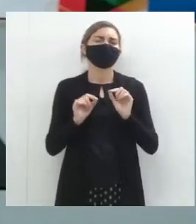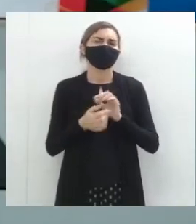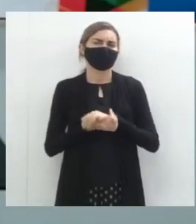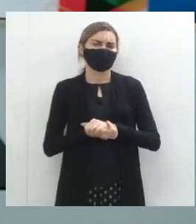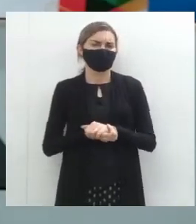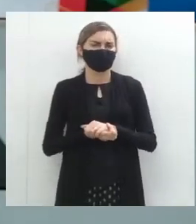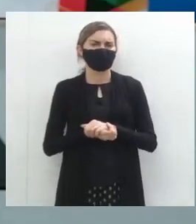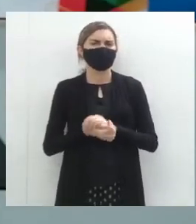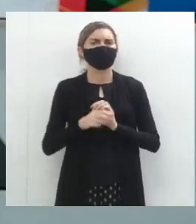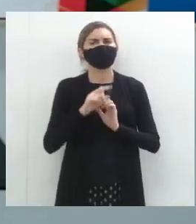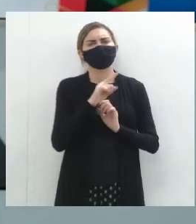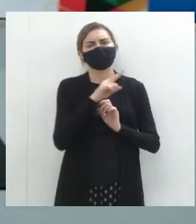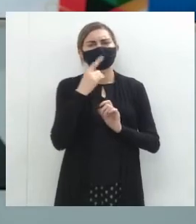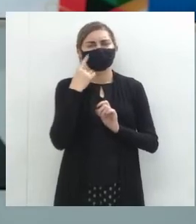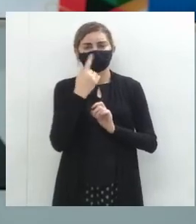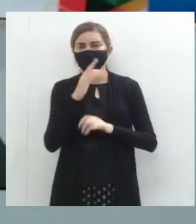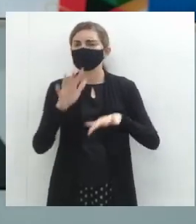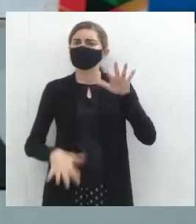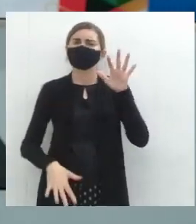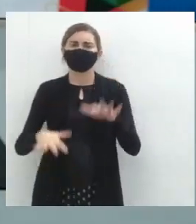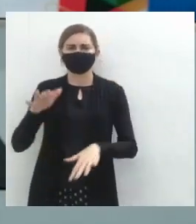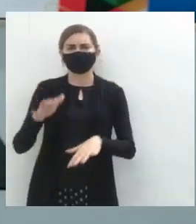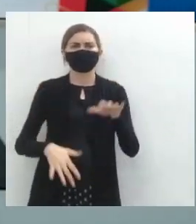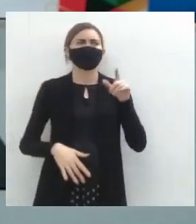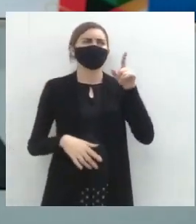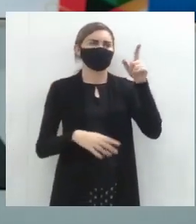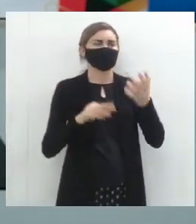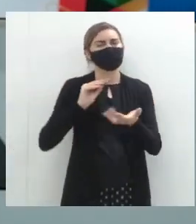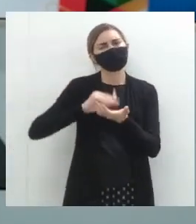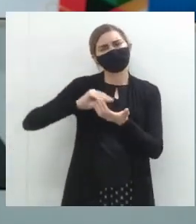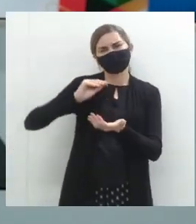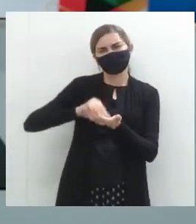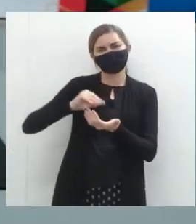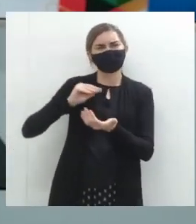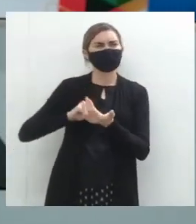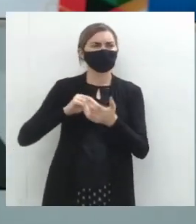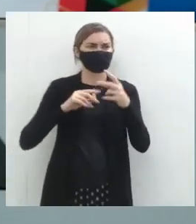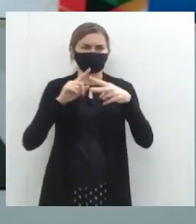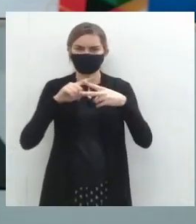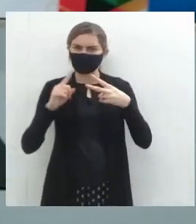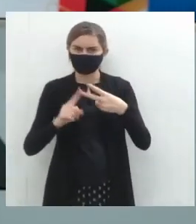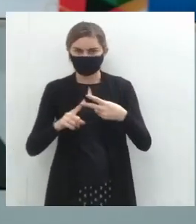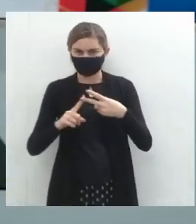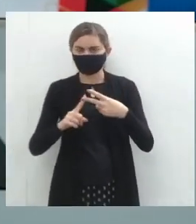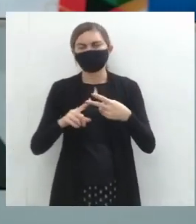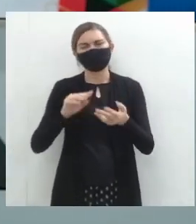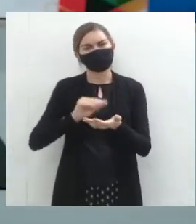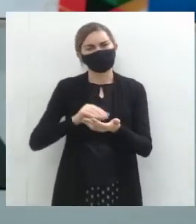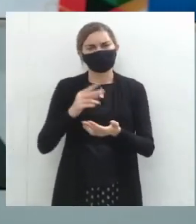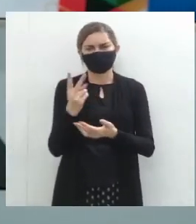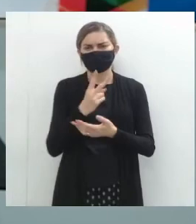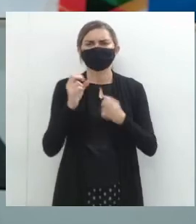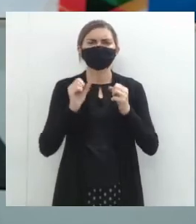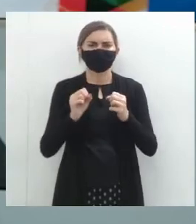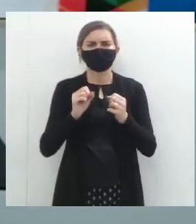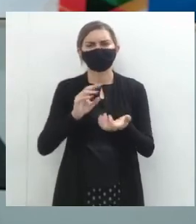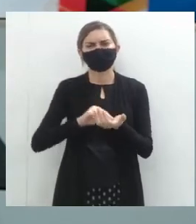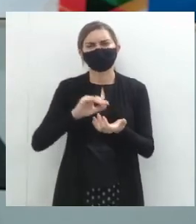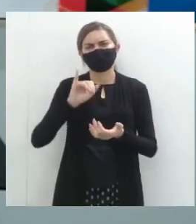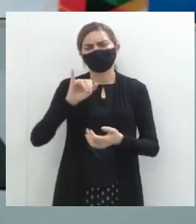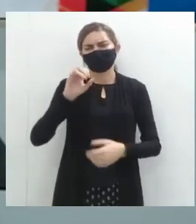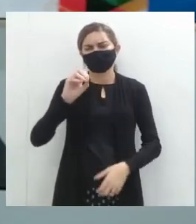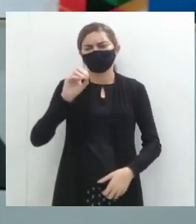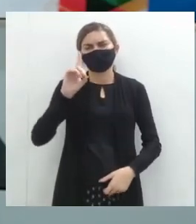acontece? Geralmente, uma deficiência na produção desses 2 hormôniozinhos aqui pode ser por falta de